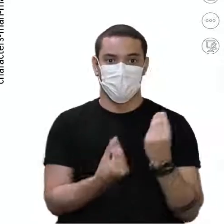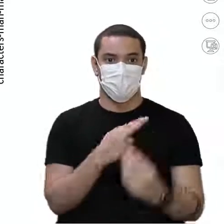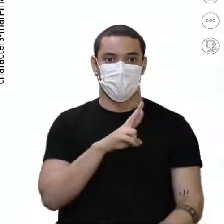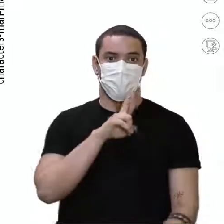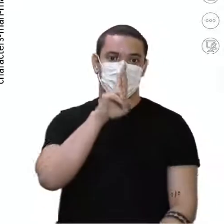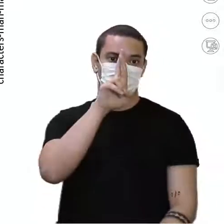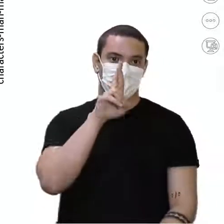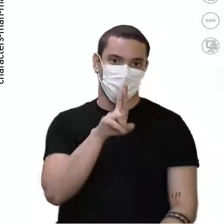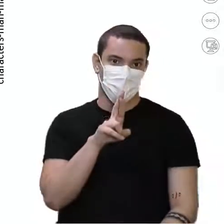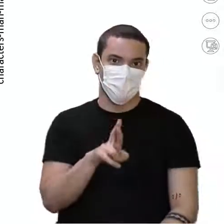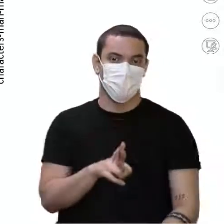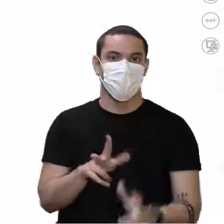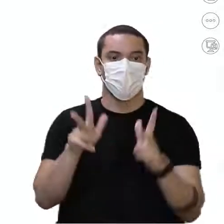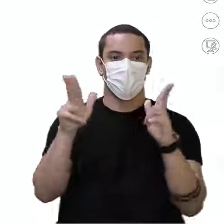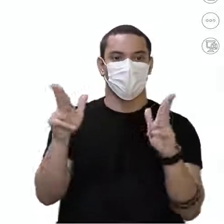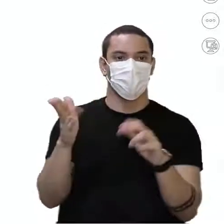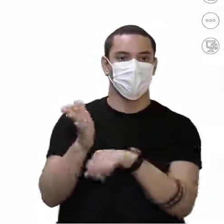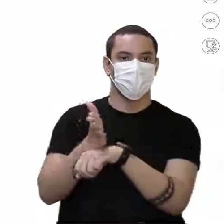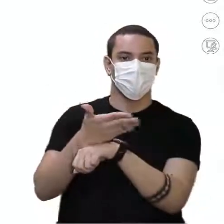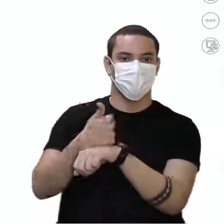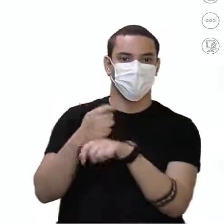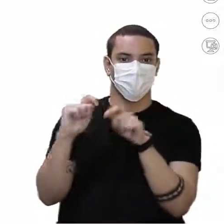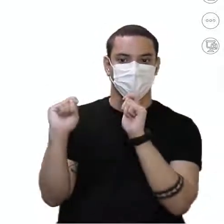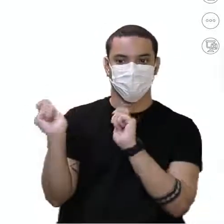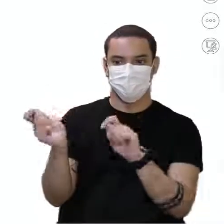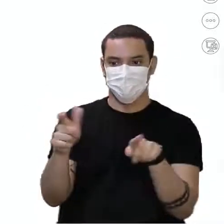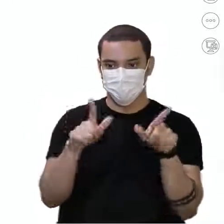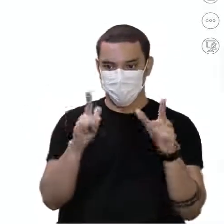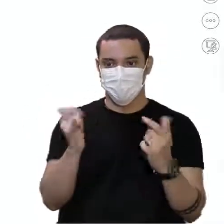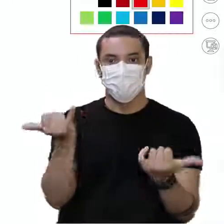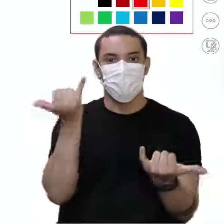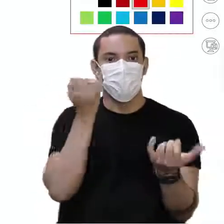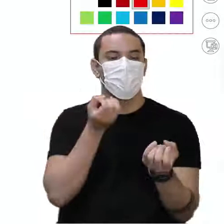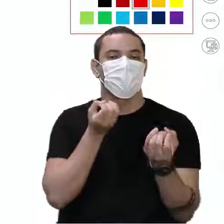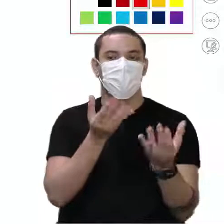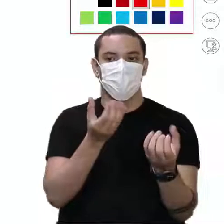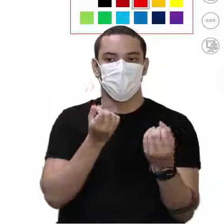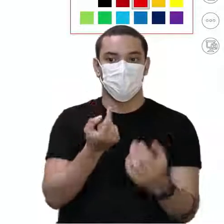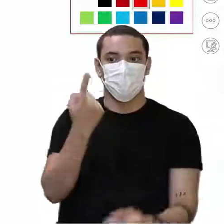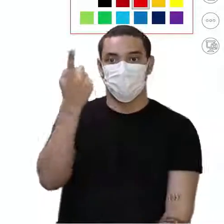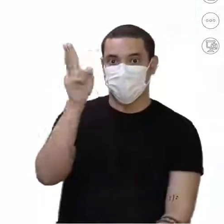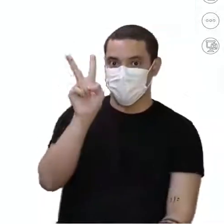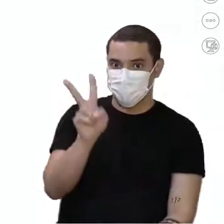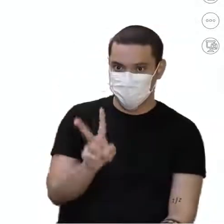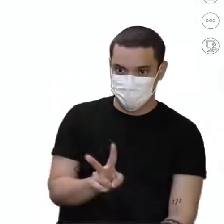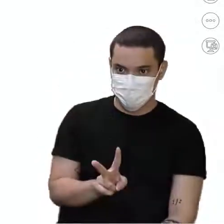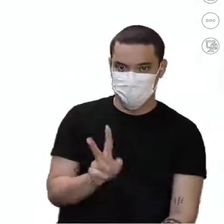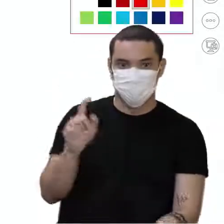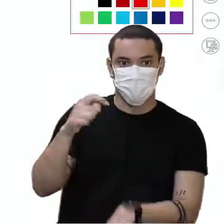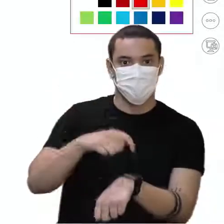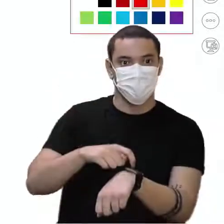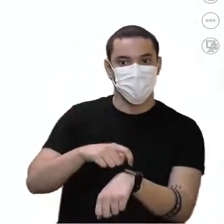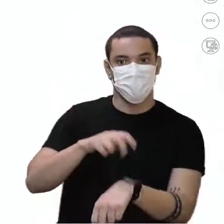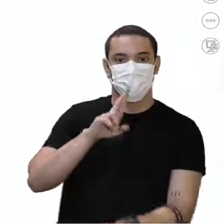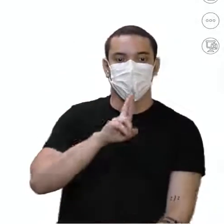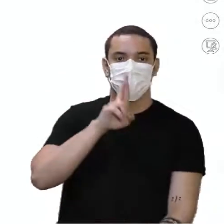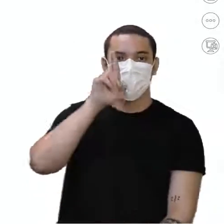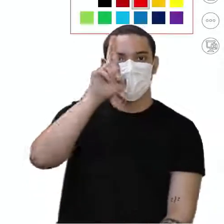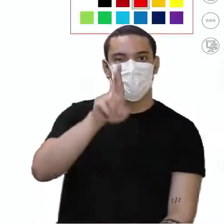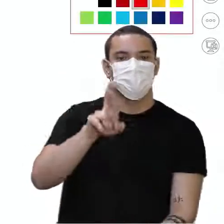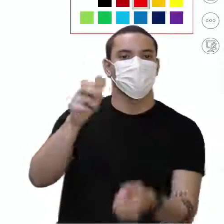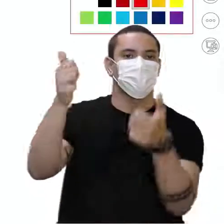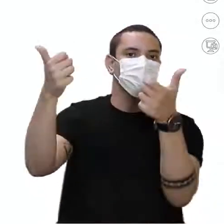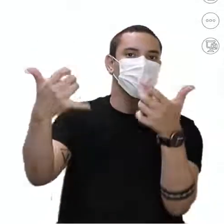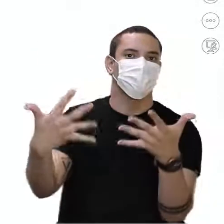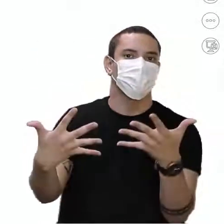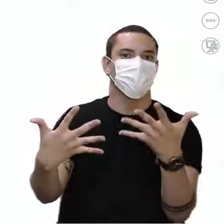como lá naquele slide tem a informação de que ele foi uma vez, então na hora de responder aqui eu